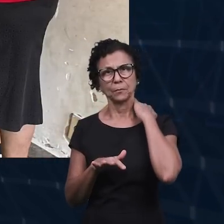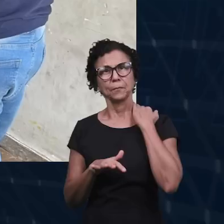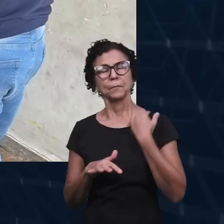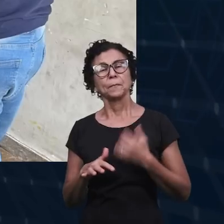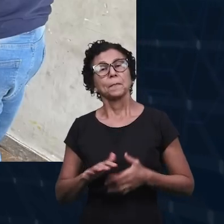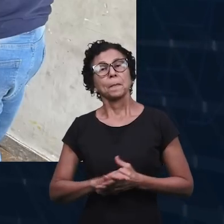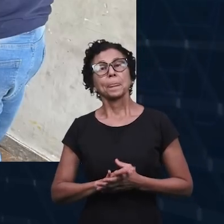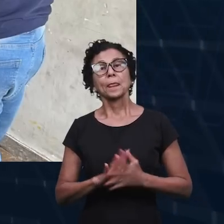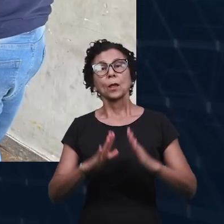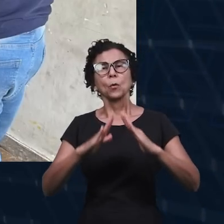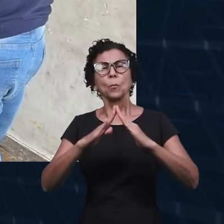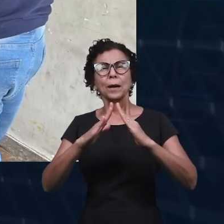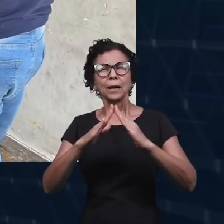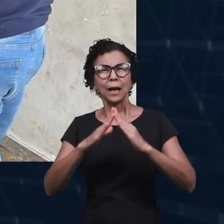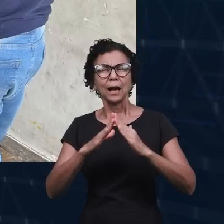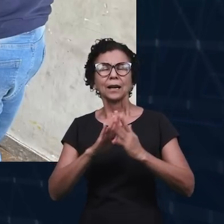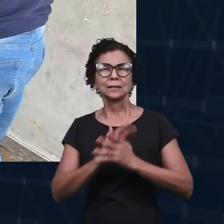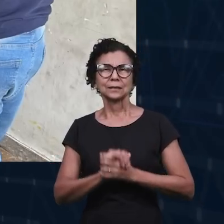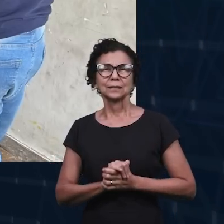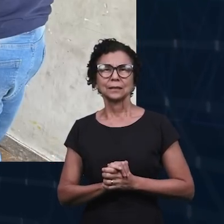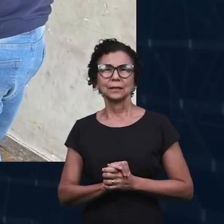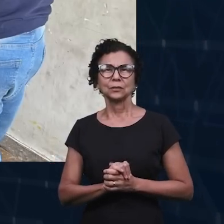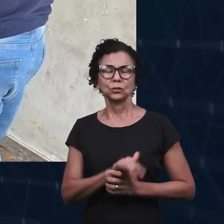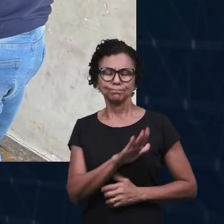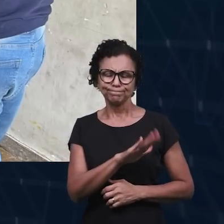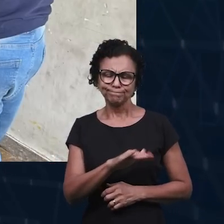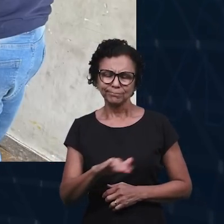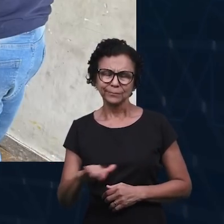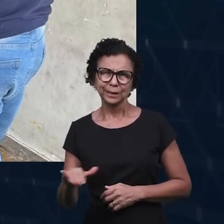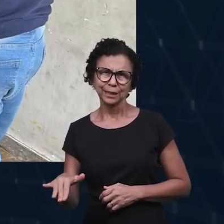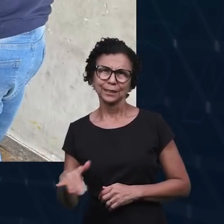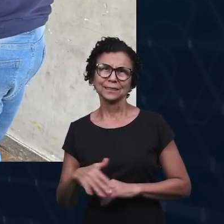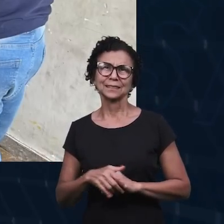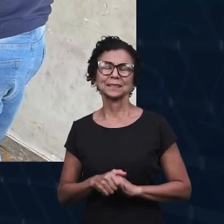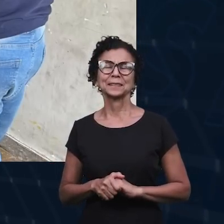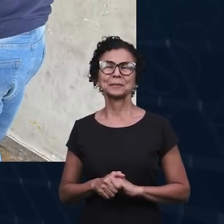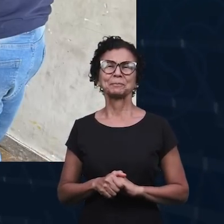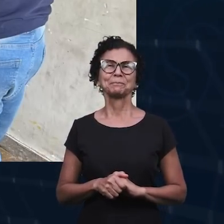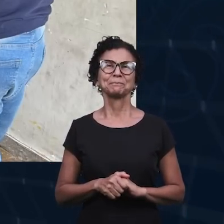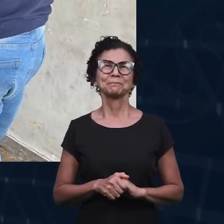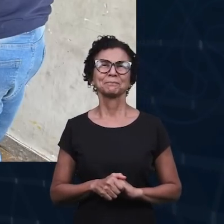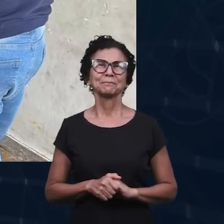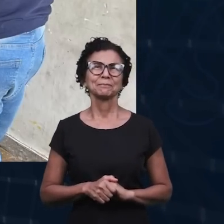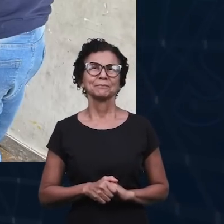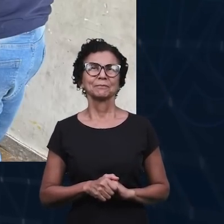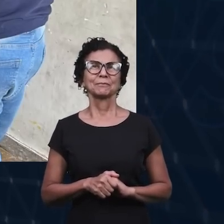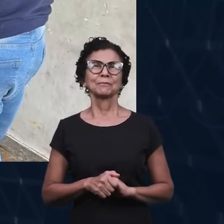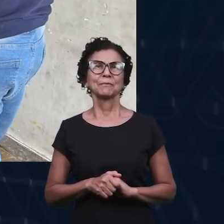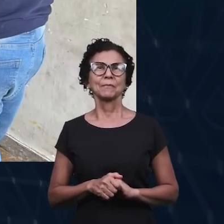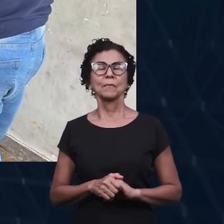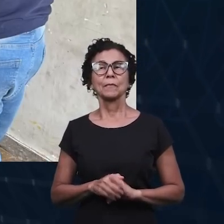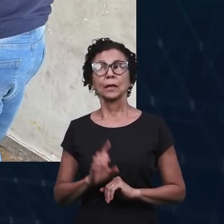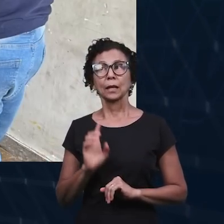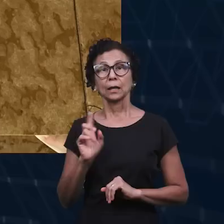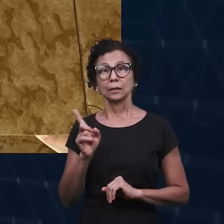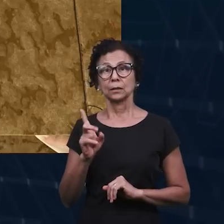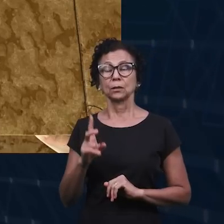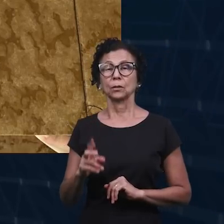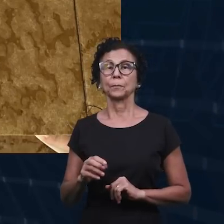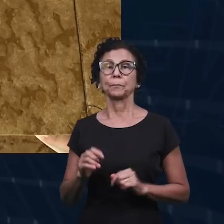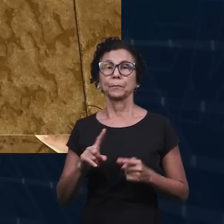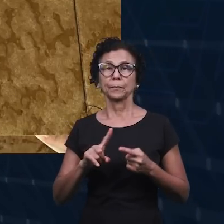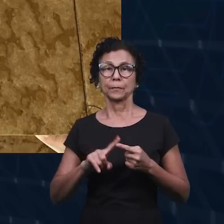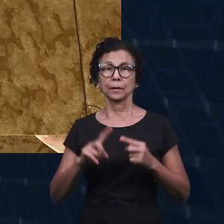as crianças da Casa de Acolhimento Infantil, localizado no bairro Fradinhos. As aulas abordaram o clamor pelo sangue de